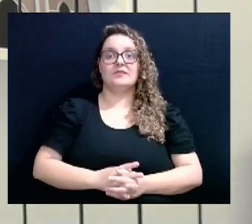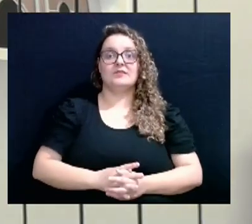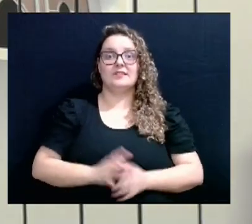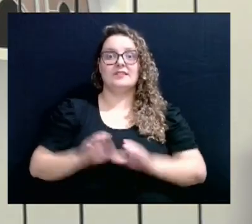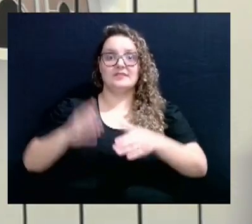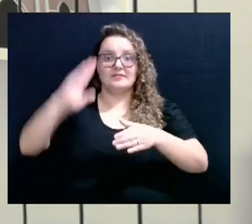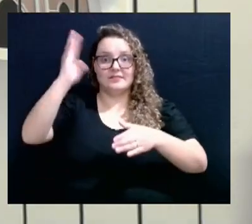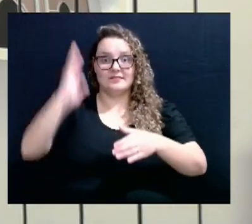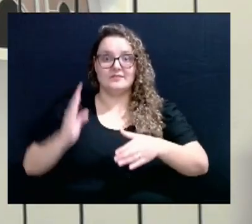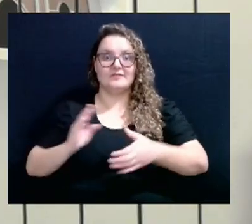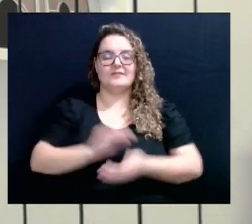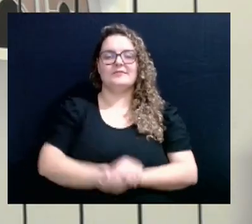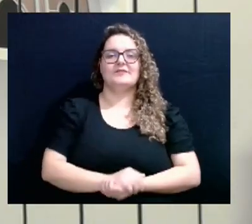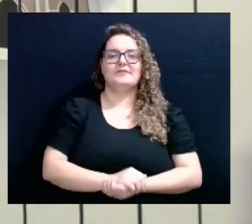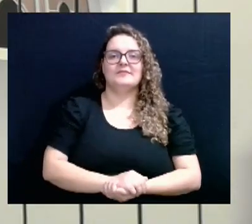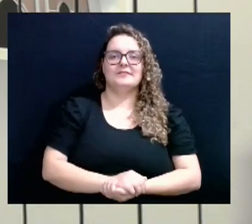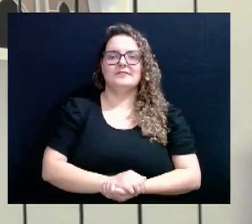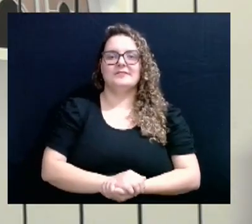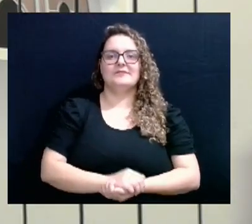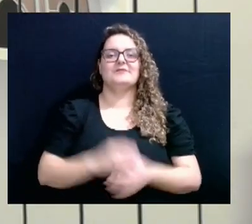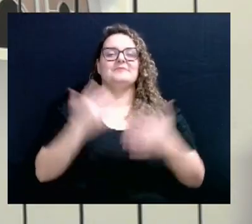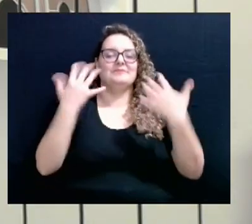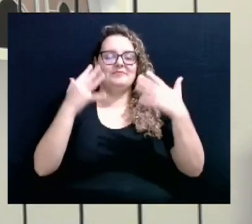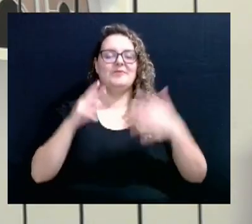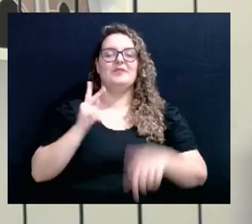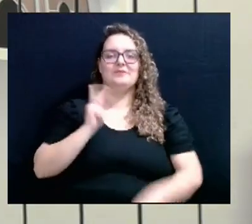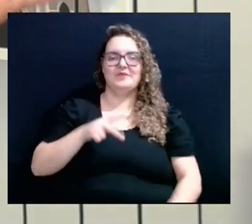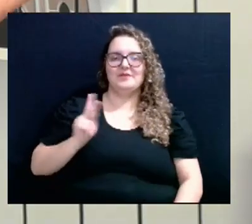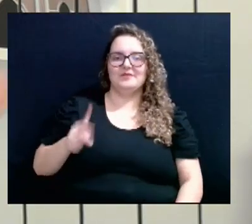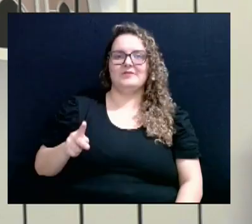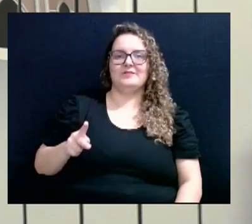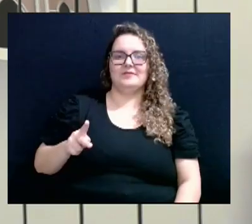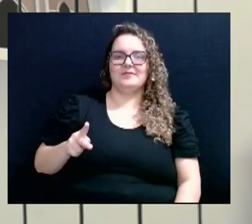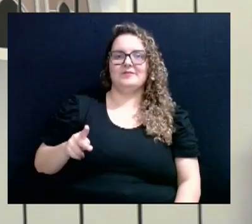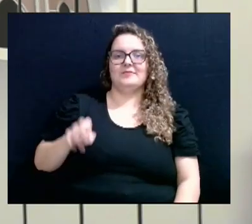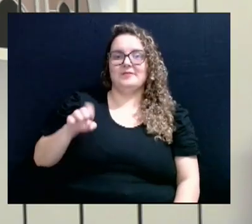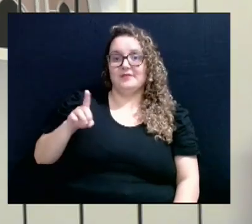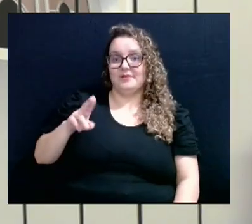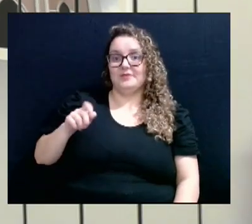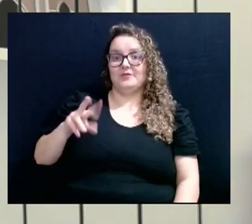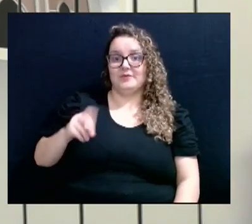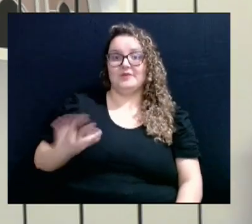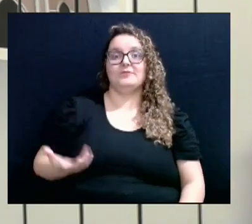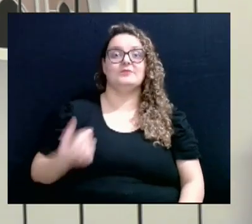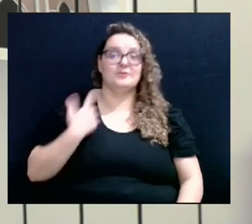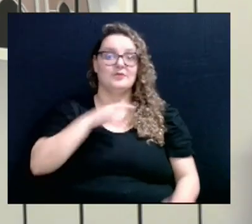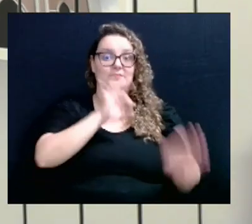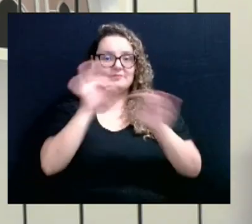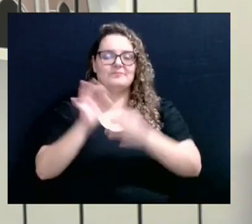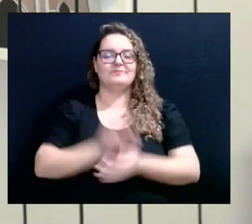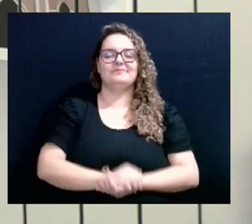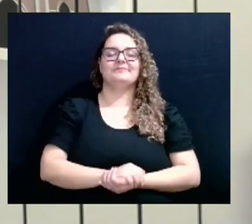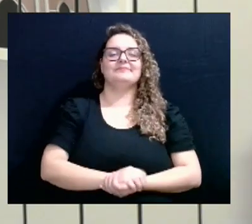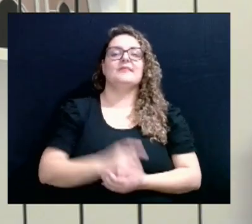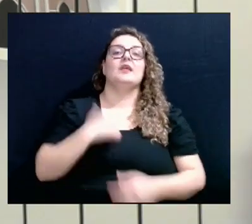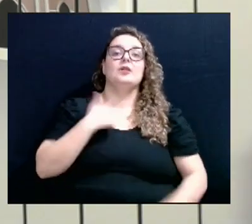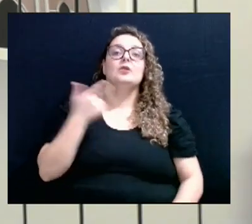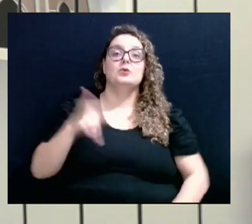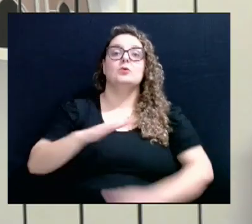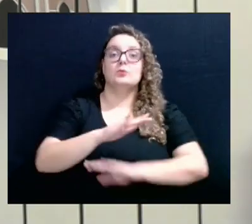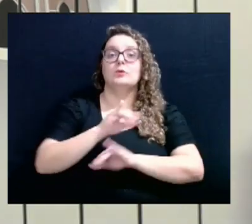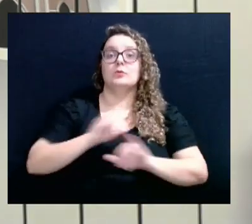fácil. Parabéns também ao professor, ao Eduardo. Bom, a gente segue aqui com o Jornal Câmara Notícia ao vivo